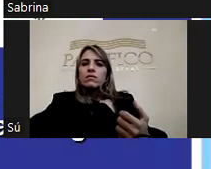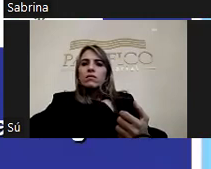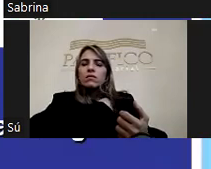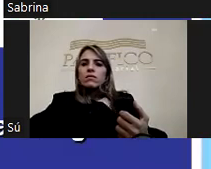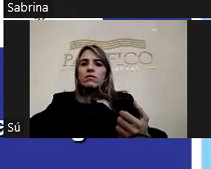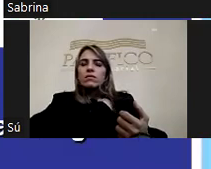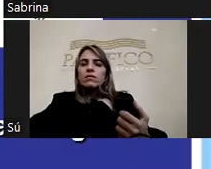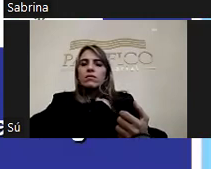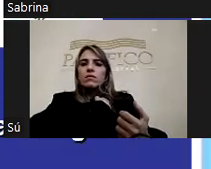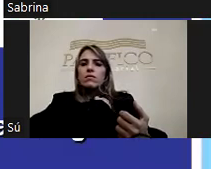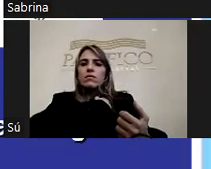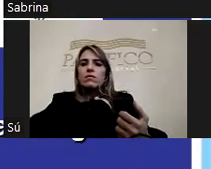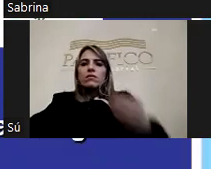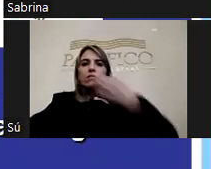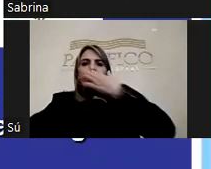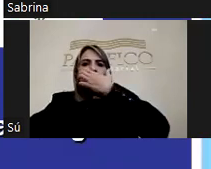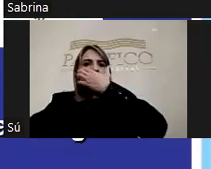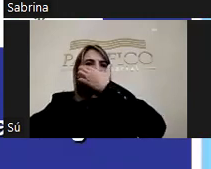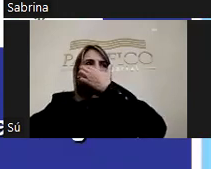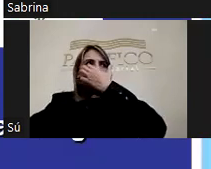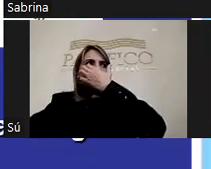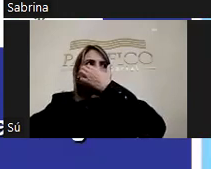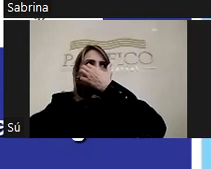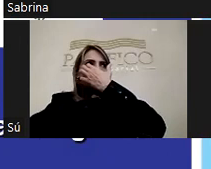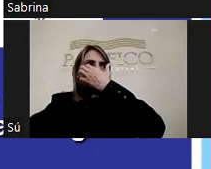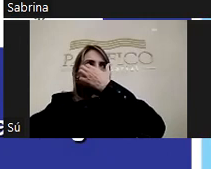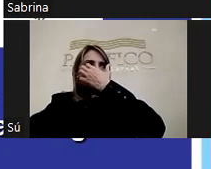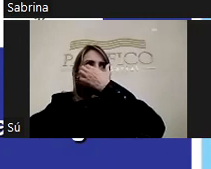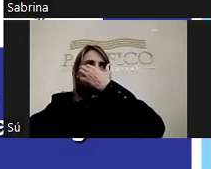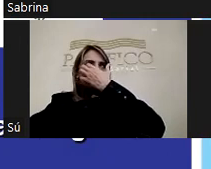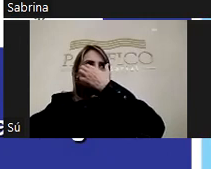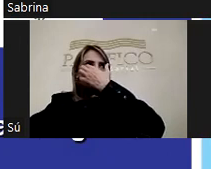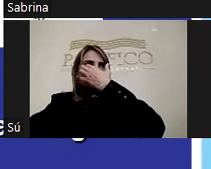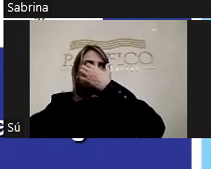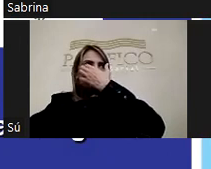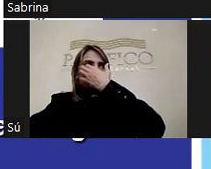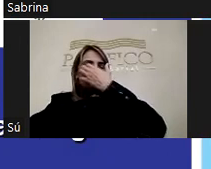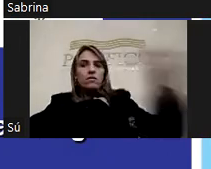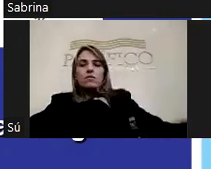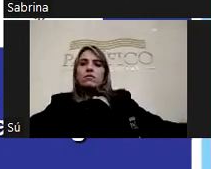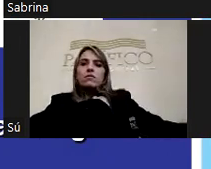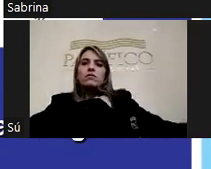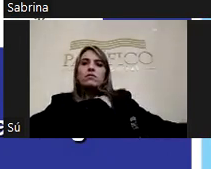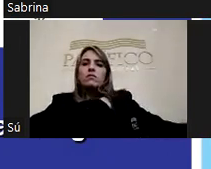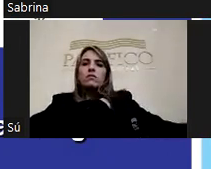fator de crescimento neural. E, com isso, aumento da frequência cardíaca.